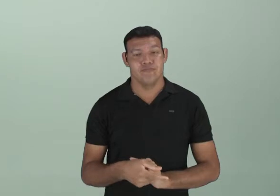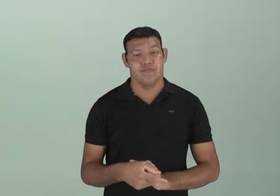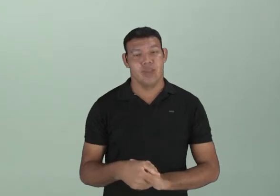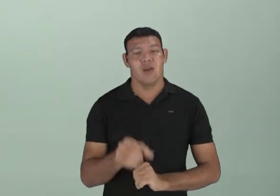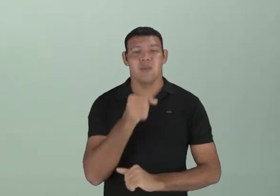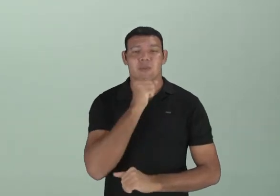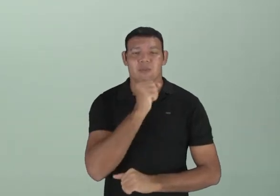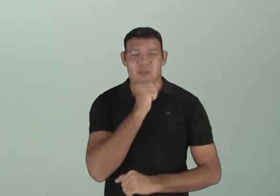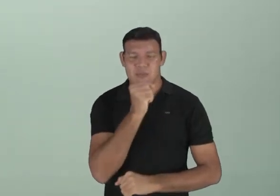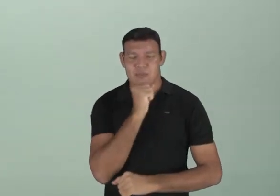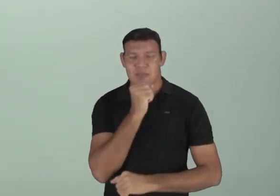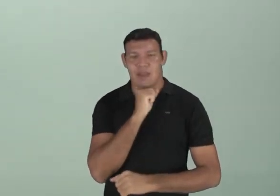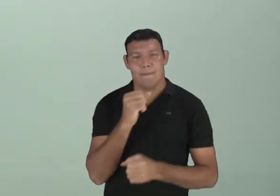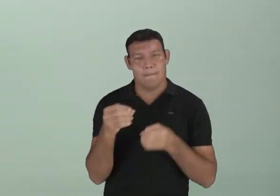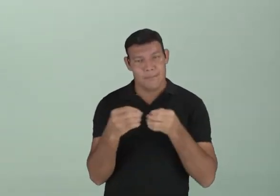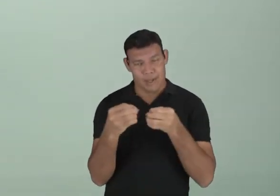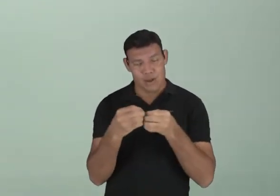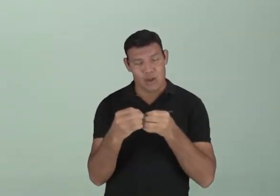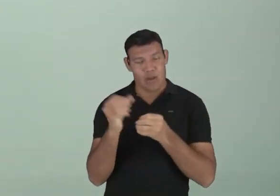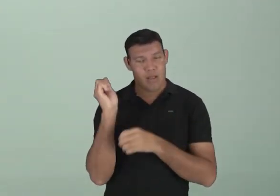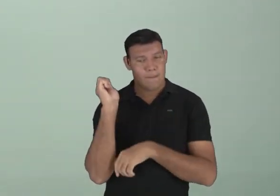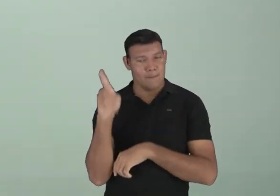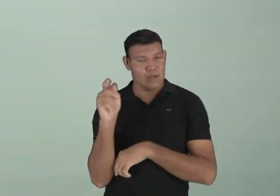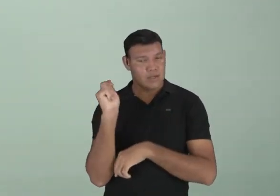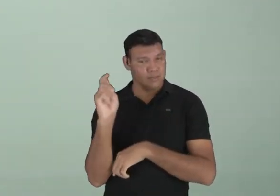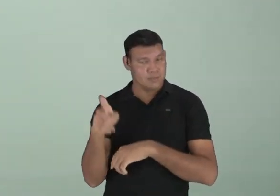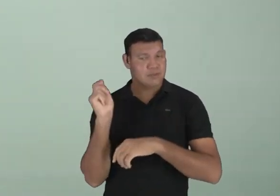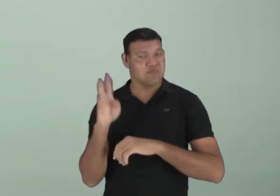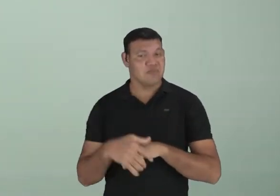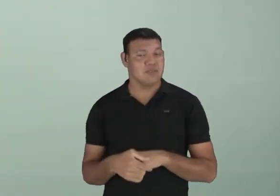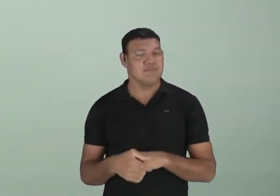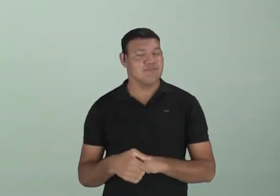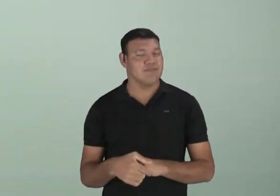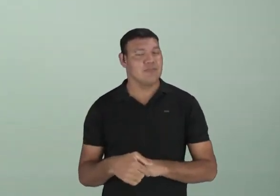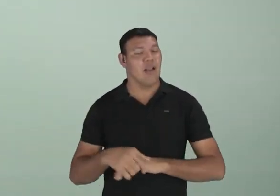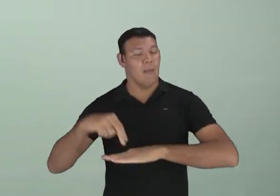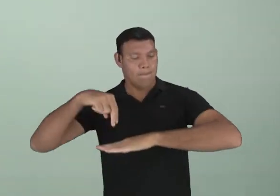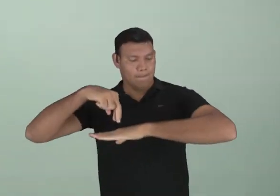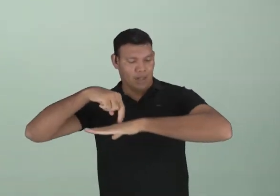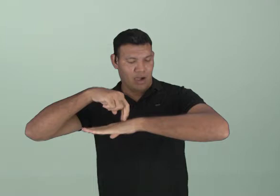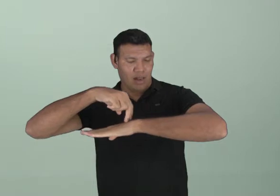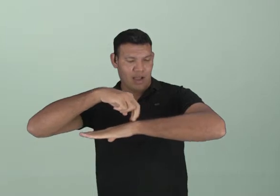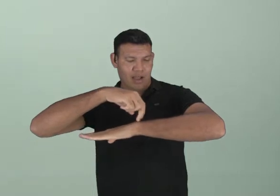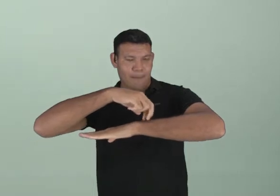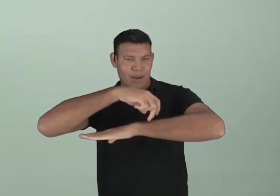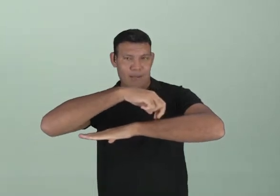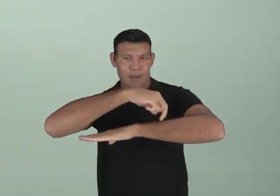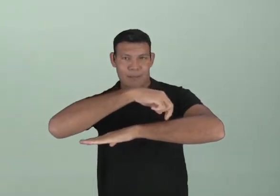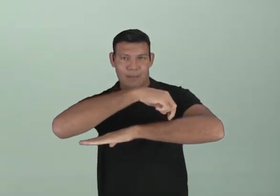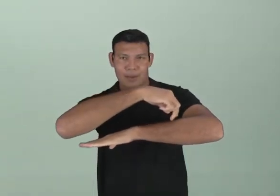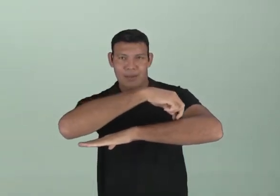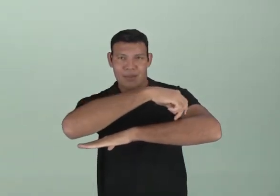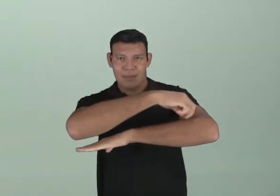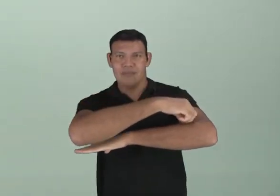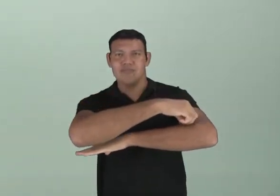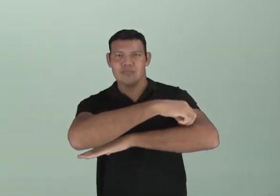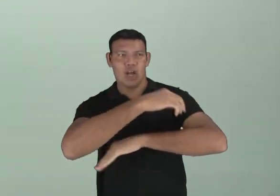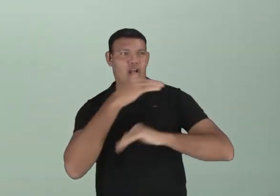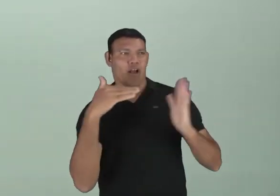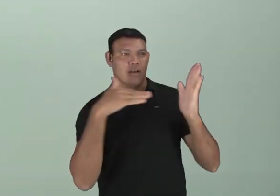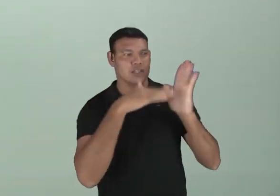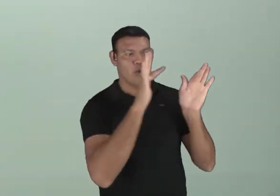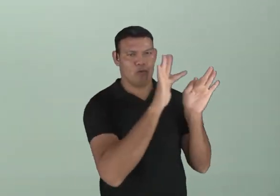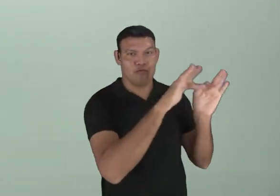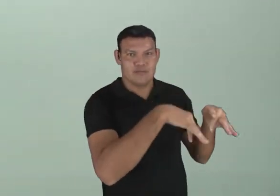já em fase de aposentadoria, ele simplesmente vai andar toda a linha de montagem para ele ter